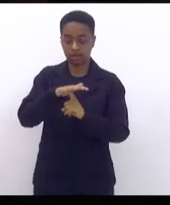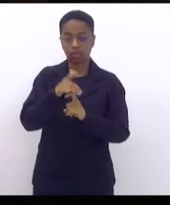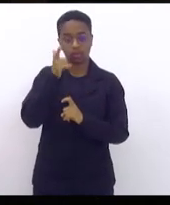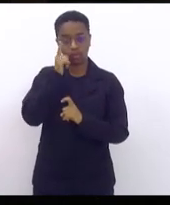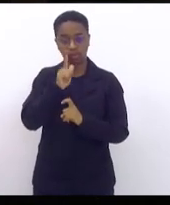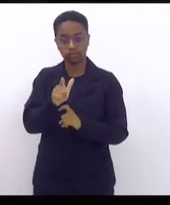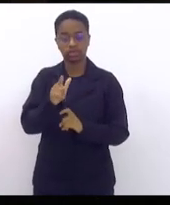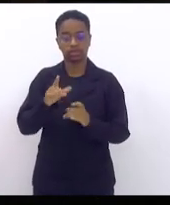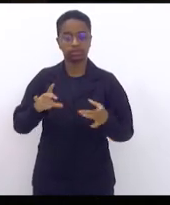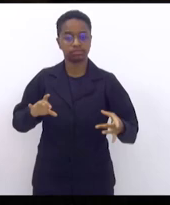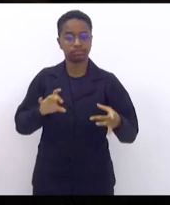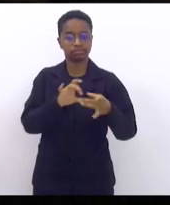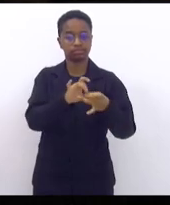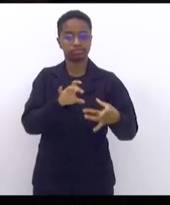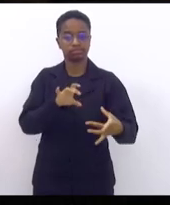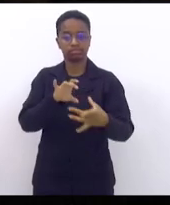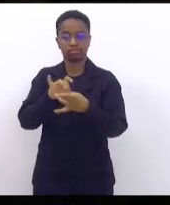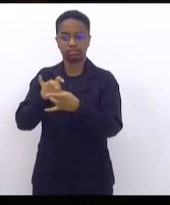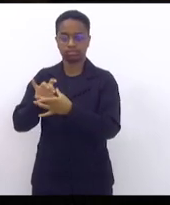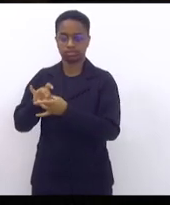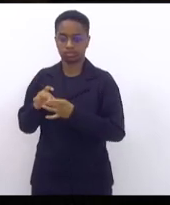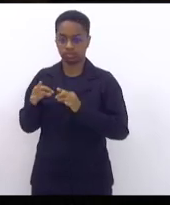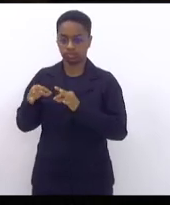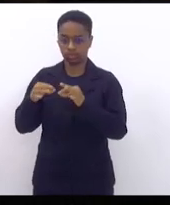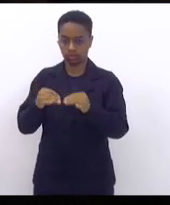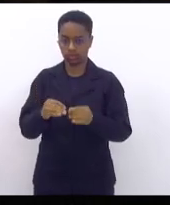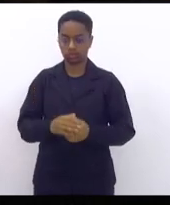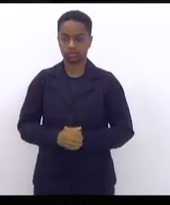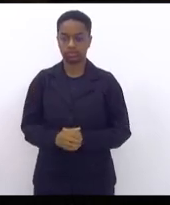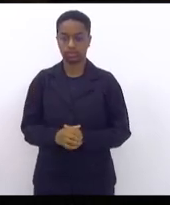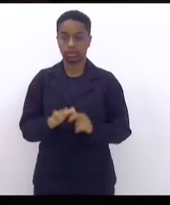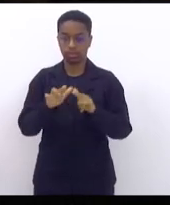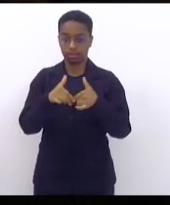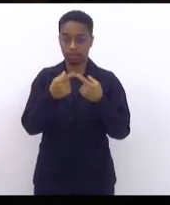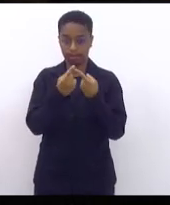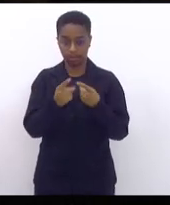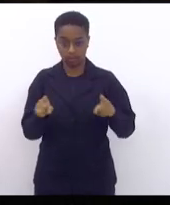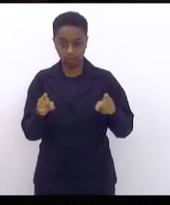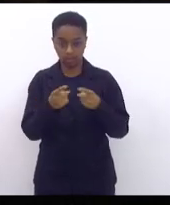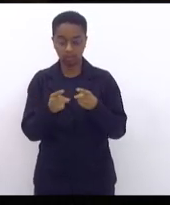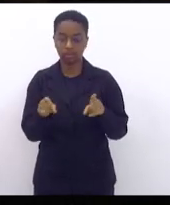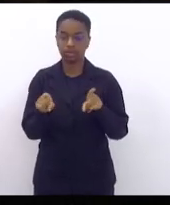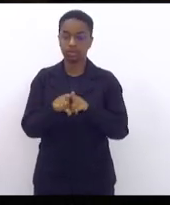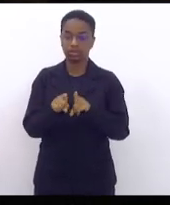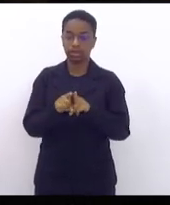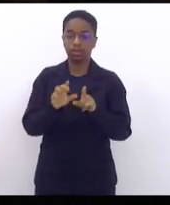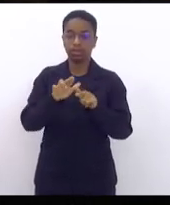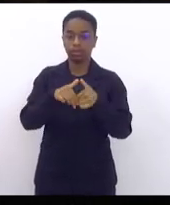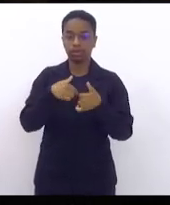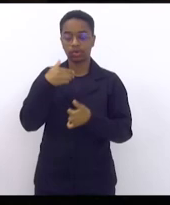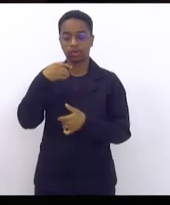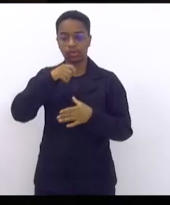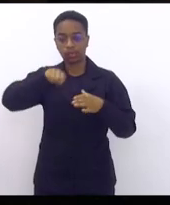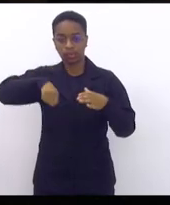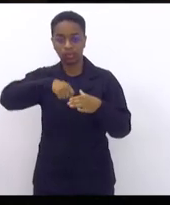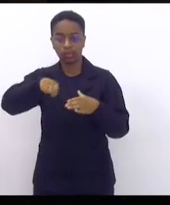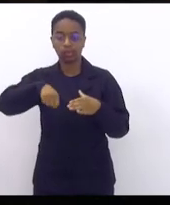agregar a todos. Agrega pela música, agrega pela